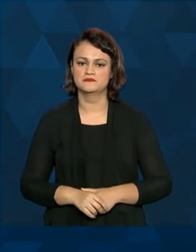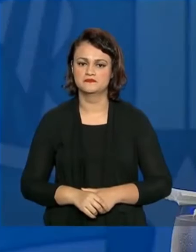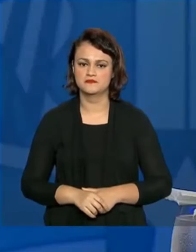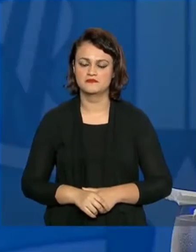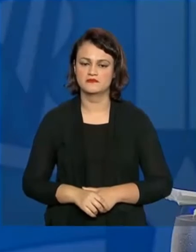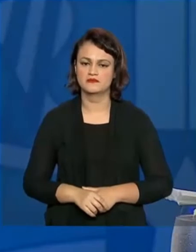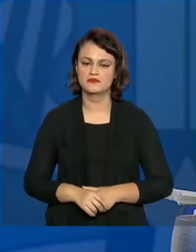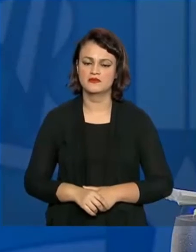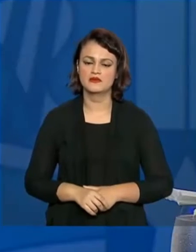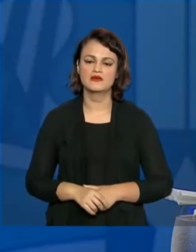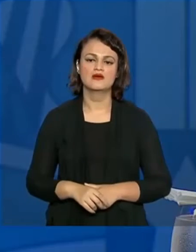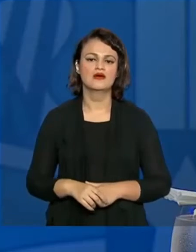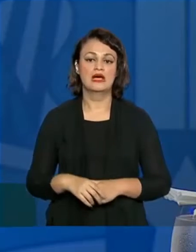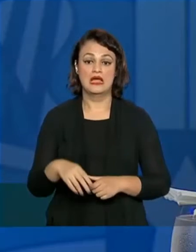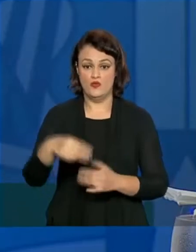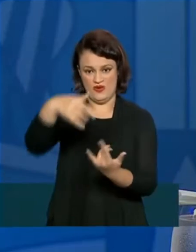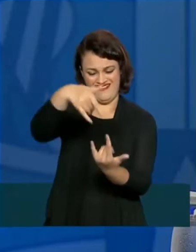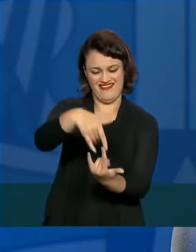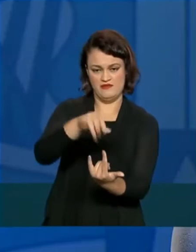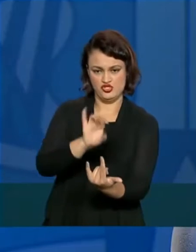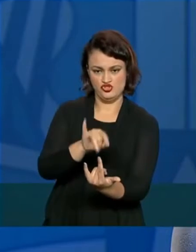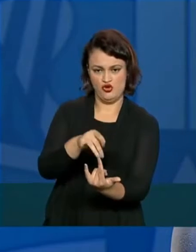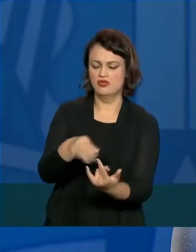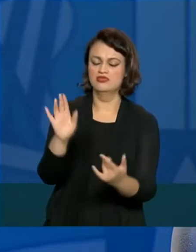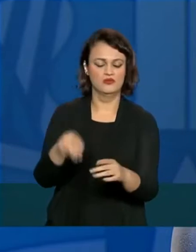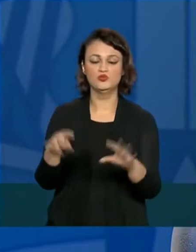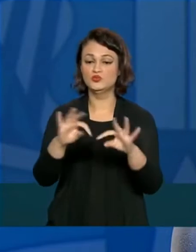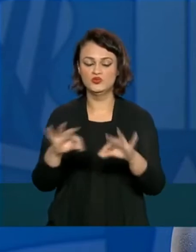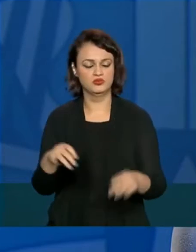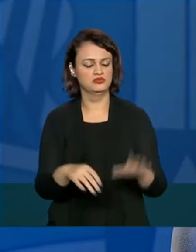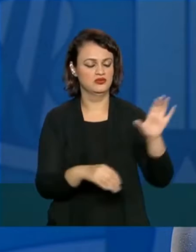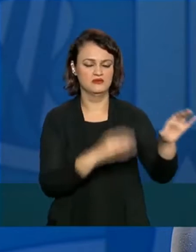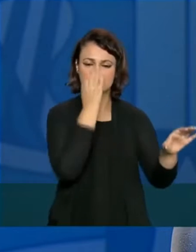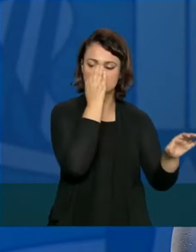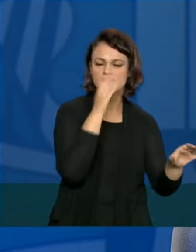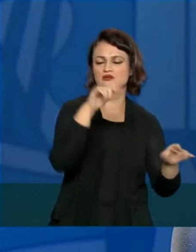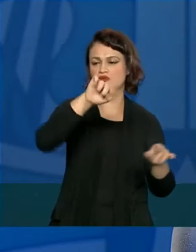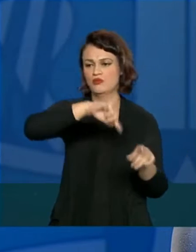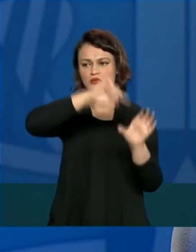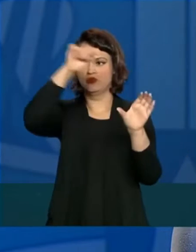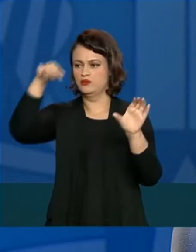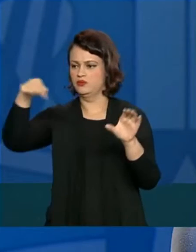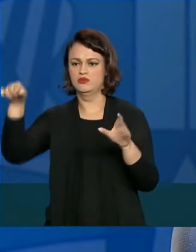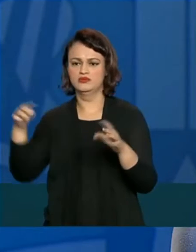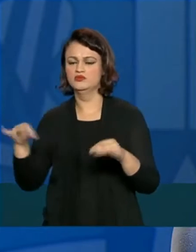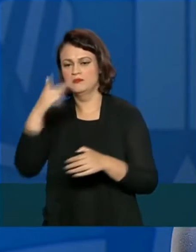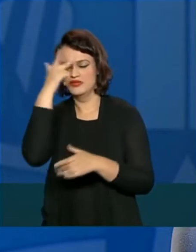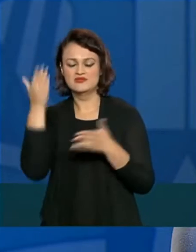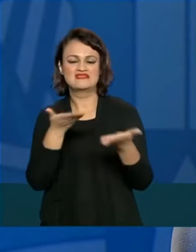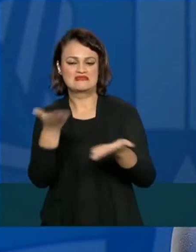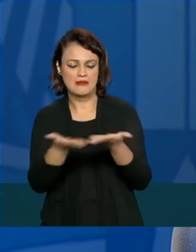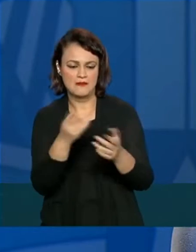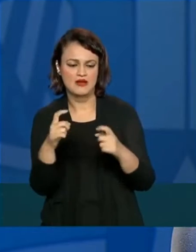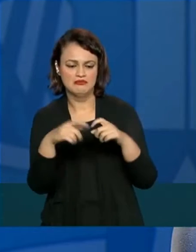todo o entorno do leito, não é apenas o leito, é o leito, o respirador, o ventilador, régua de gases, os profissionais que vão